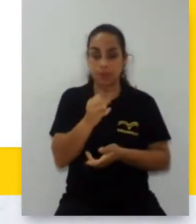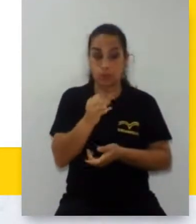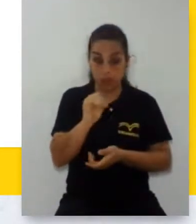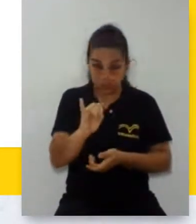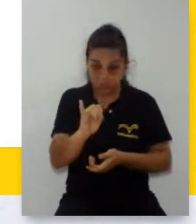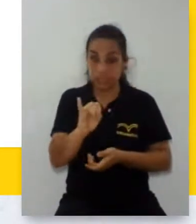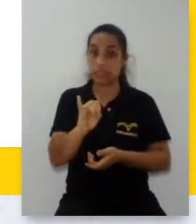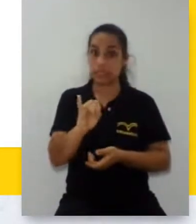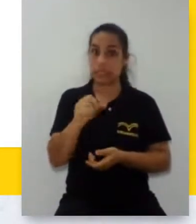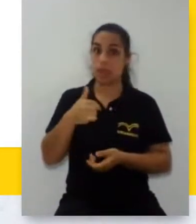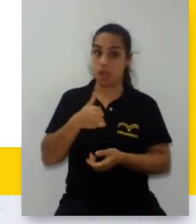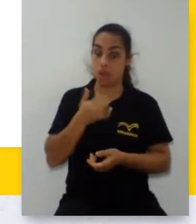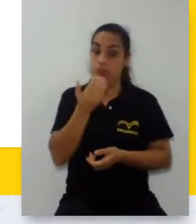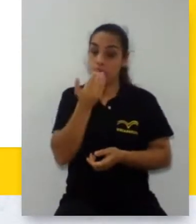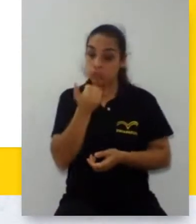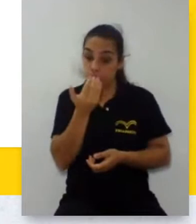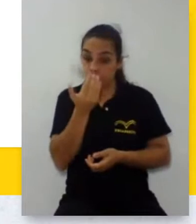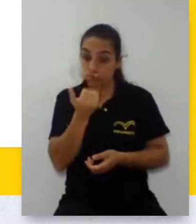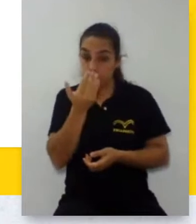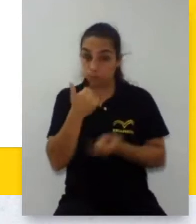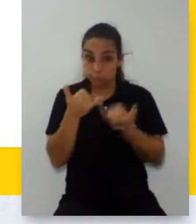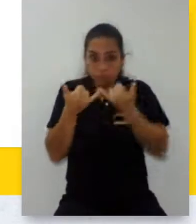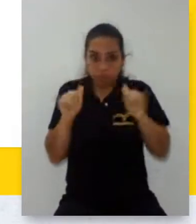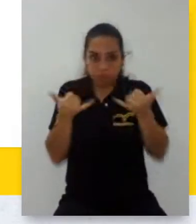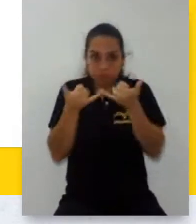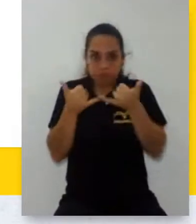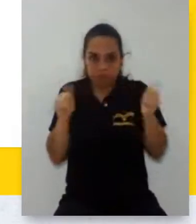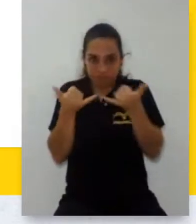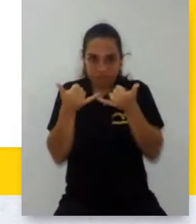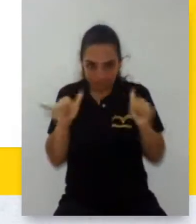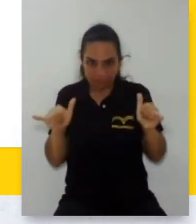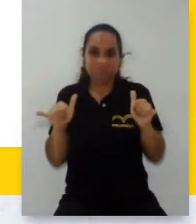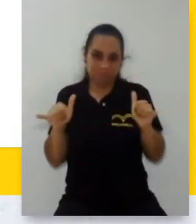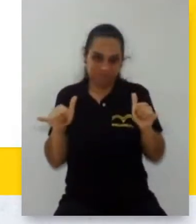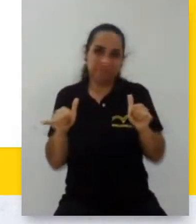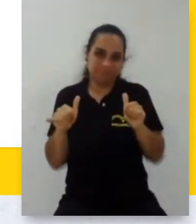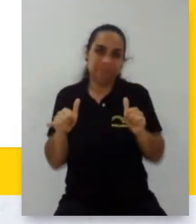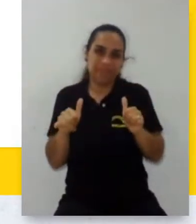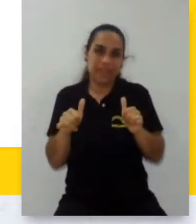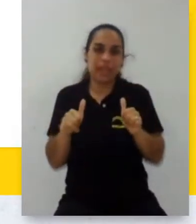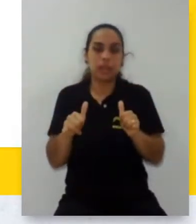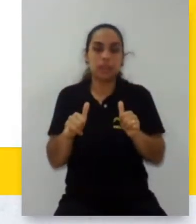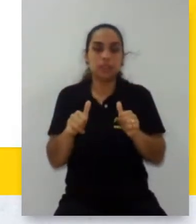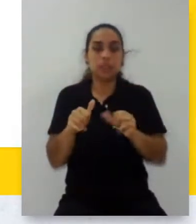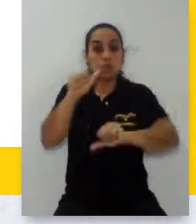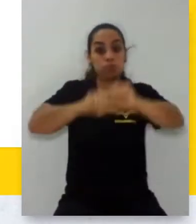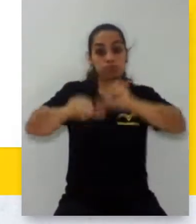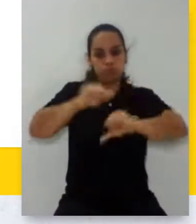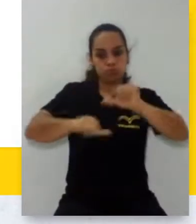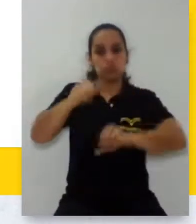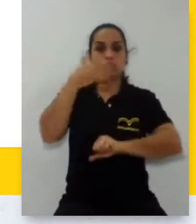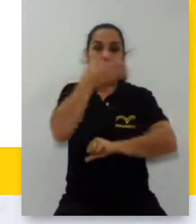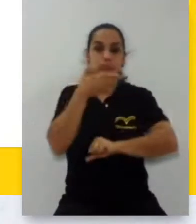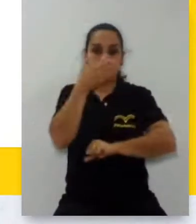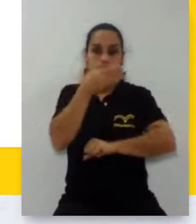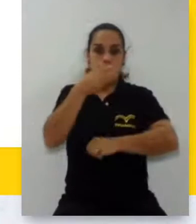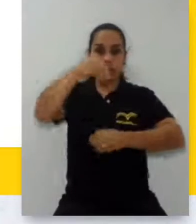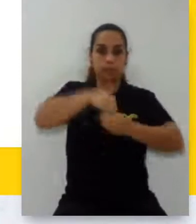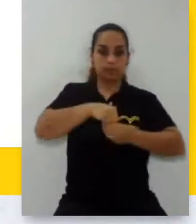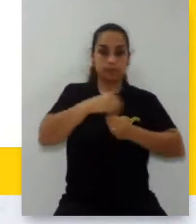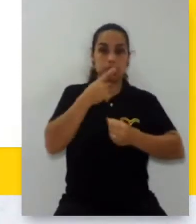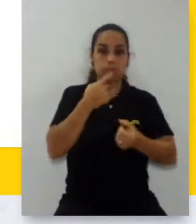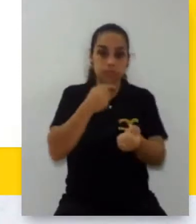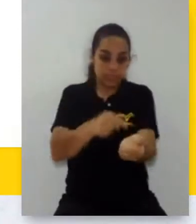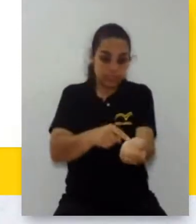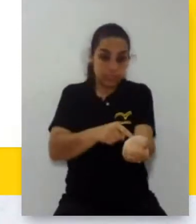ingerindo algum tipo de energia que vai chegar em forma de glicose para o sangue, a insulina aumenta para tentar fazer com que o organismo absorva